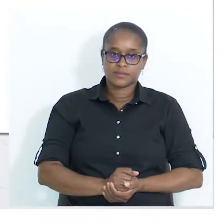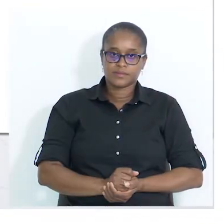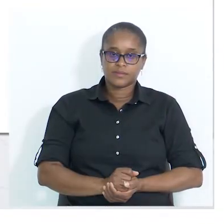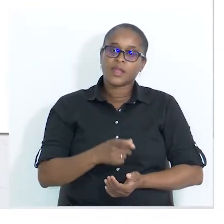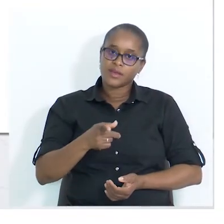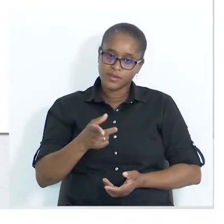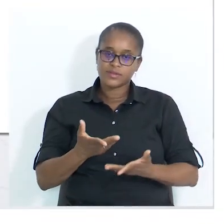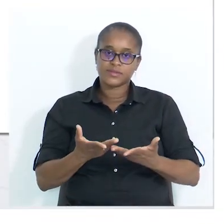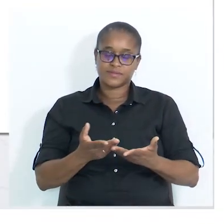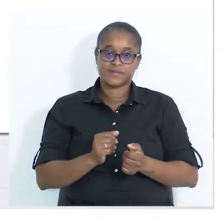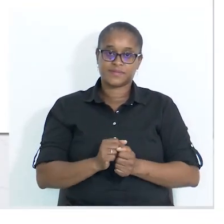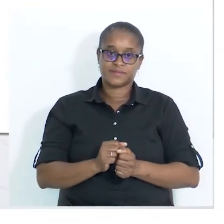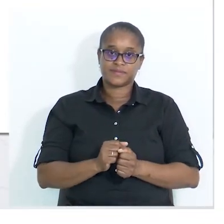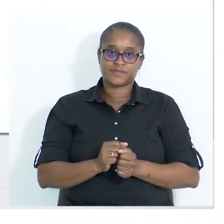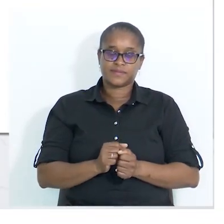É esse o teu sumário.